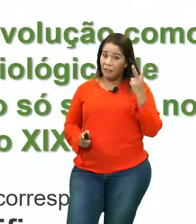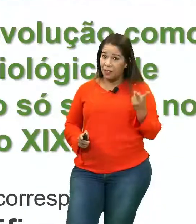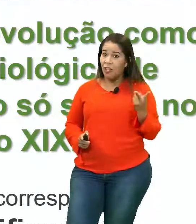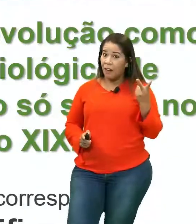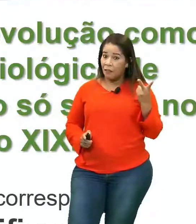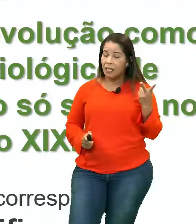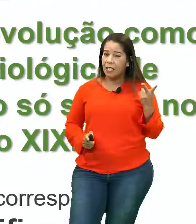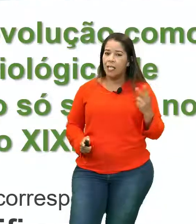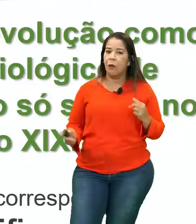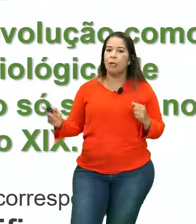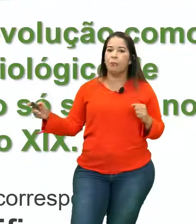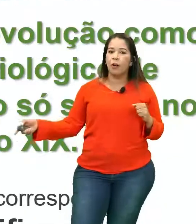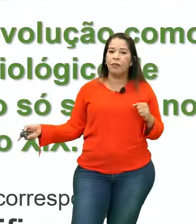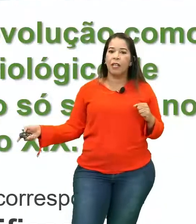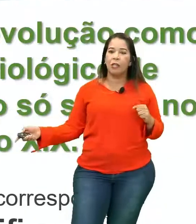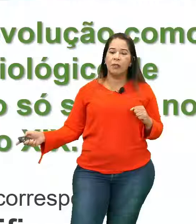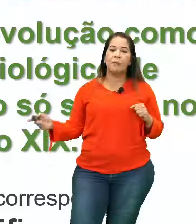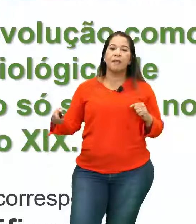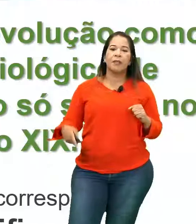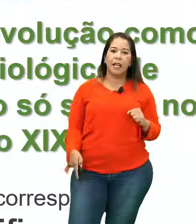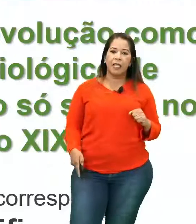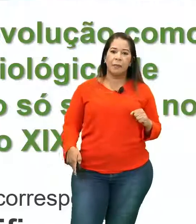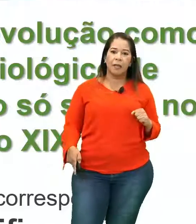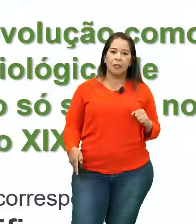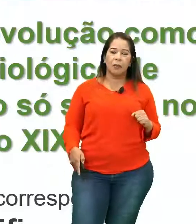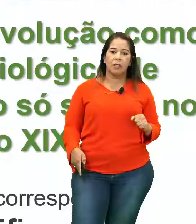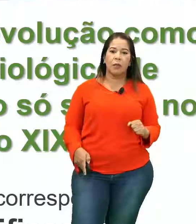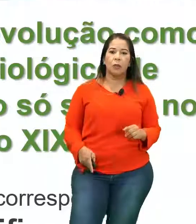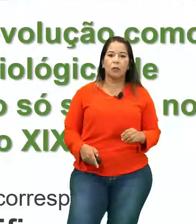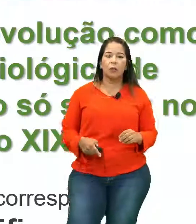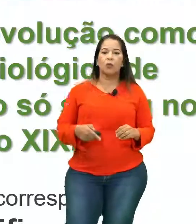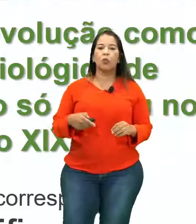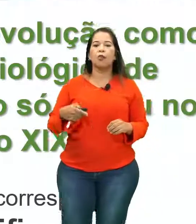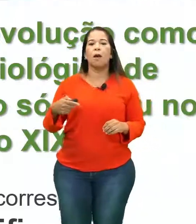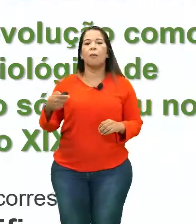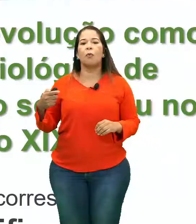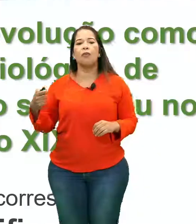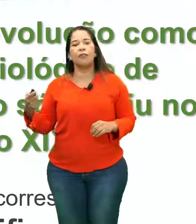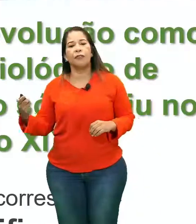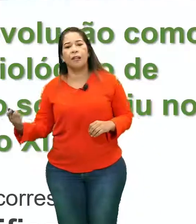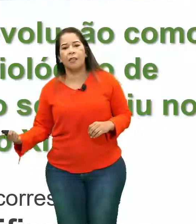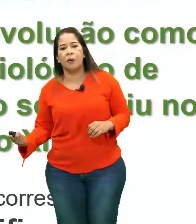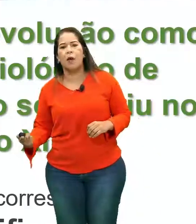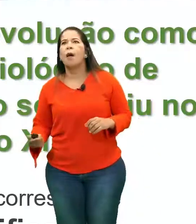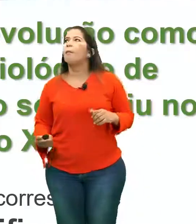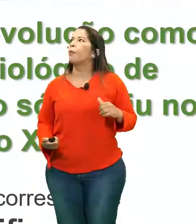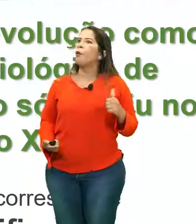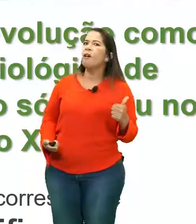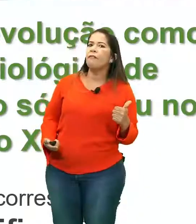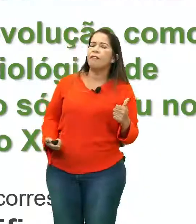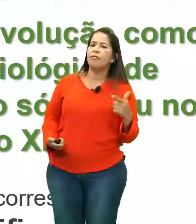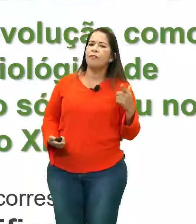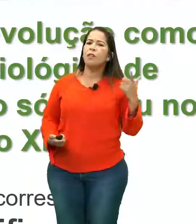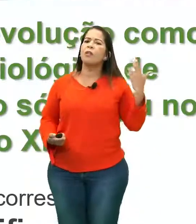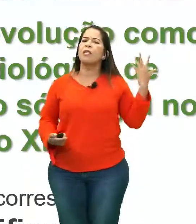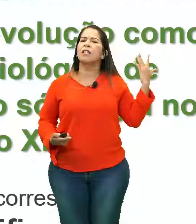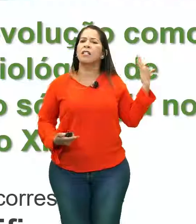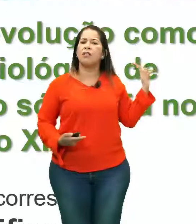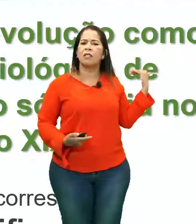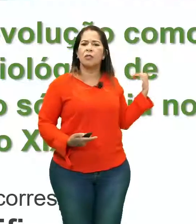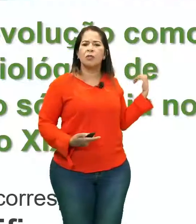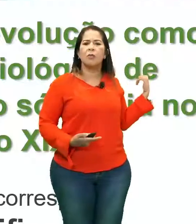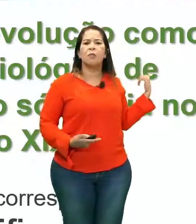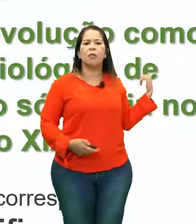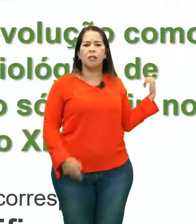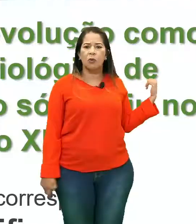as palavras-chave aqui, então, é modificações e adaptações. Então, quando surge uma modificação, prof, a gente falou aí